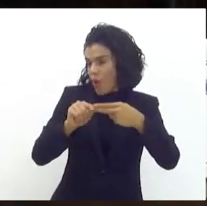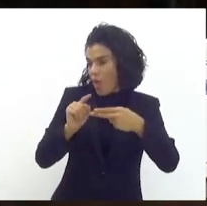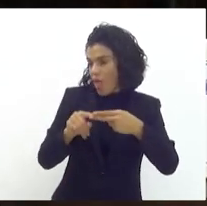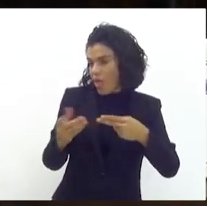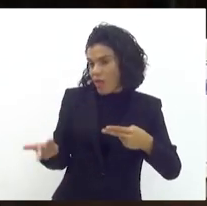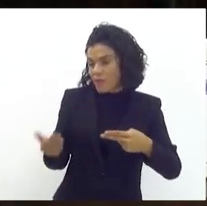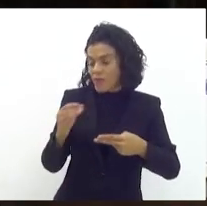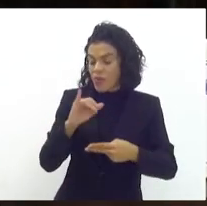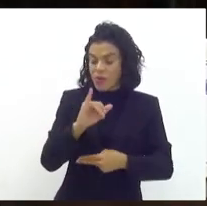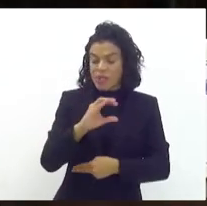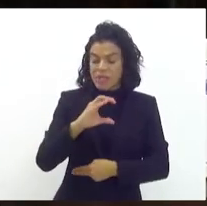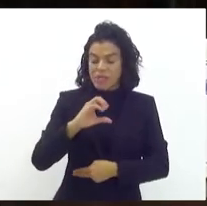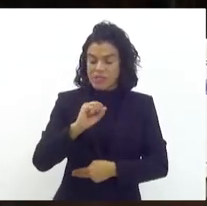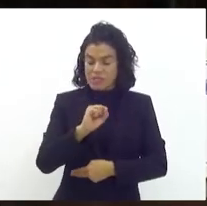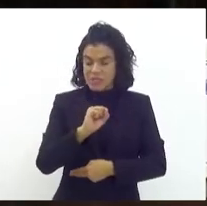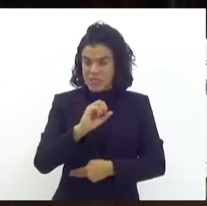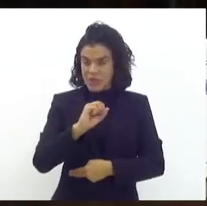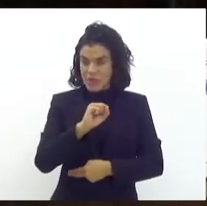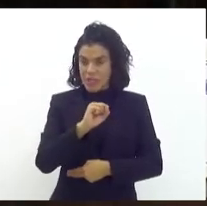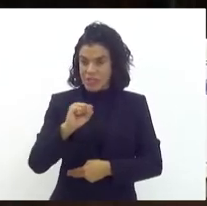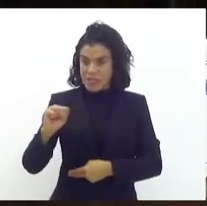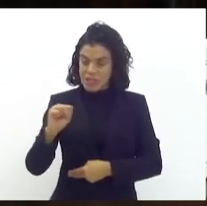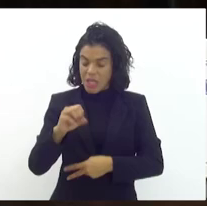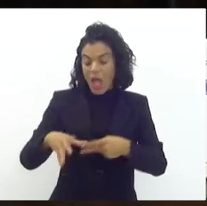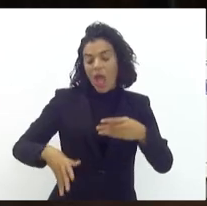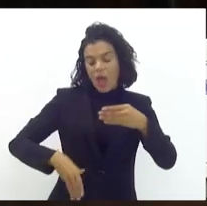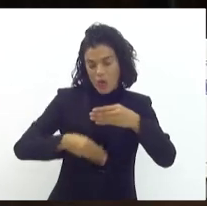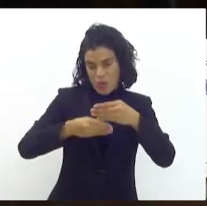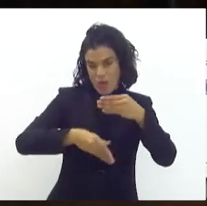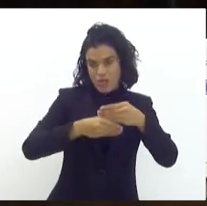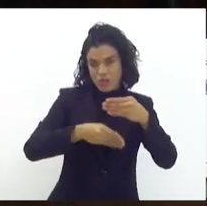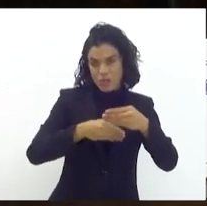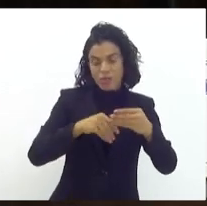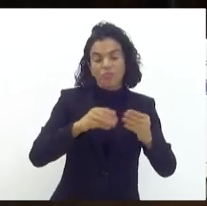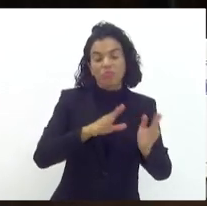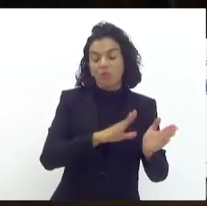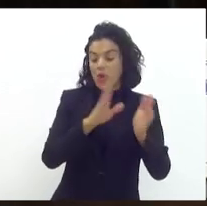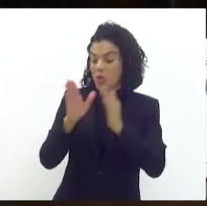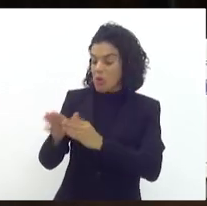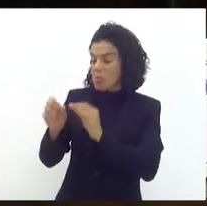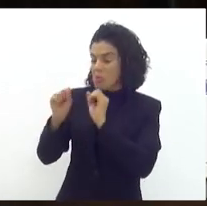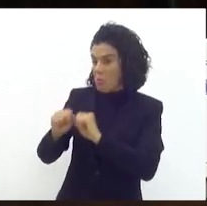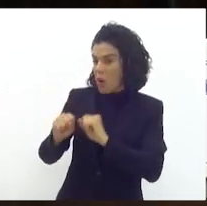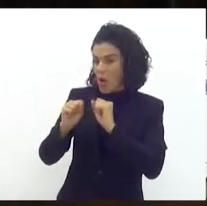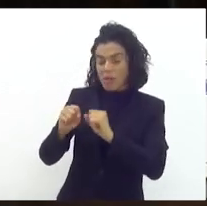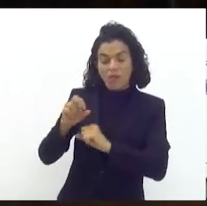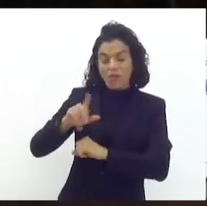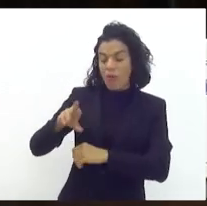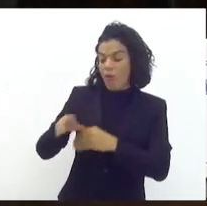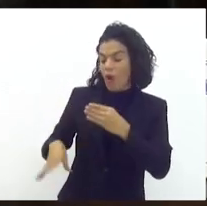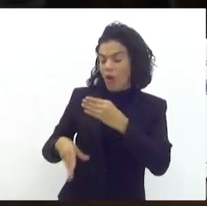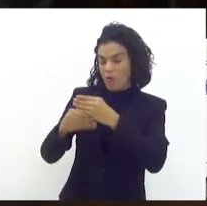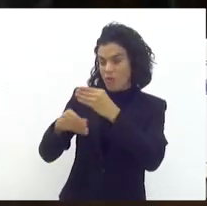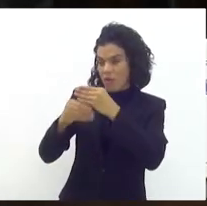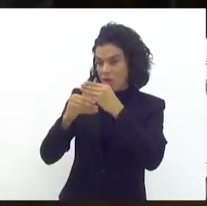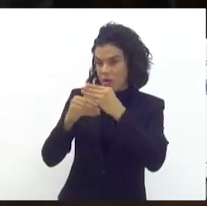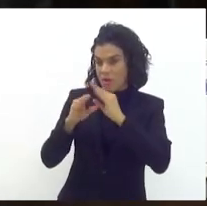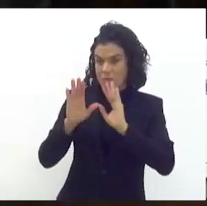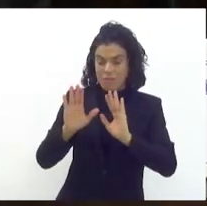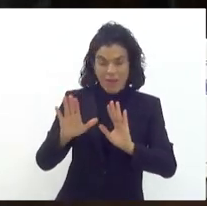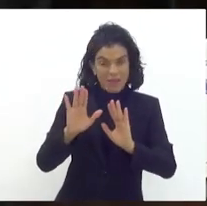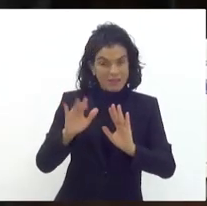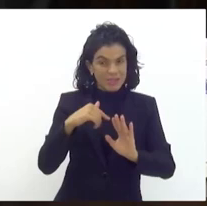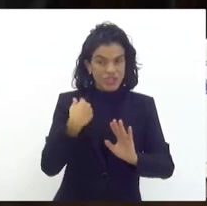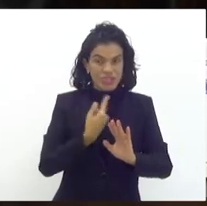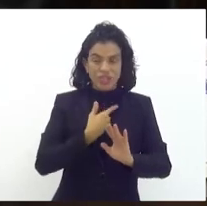o ISS é acumulativo por outro lado pode deixar de ser a medida que você vai aproveitar mas não nos